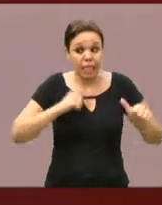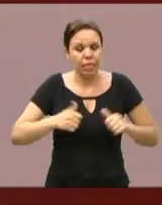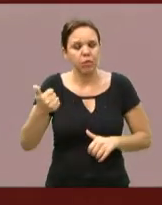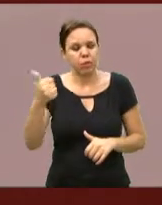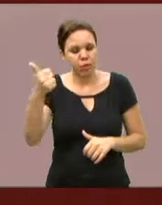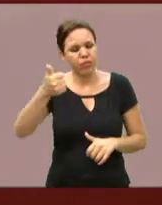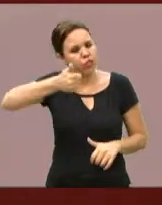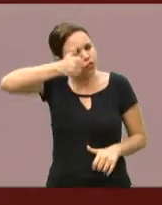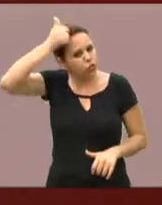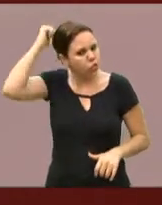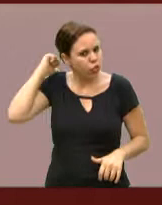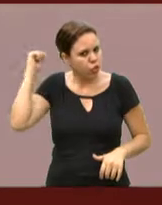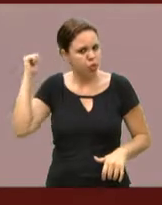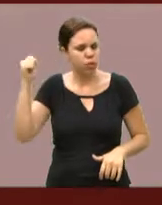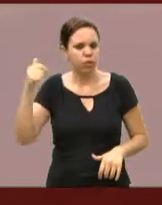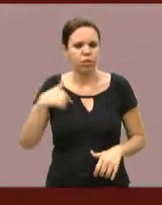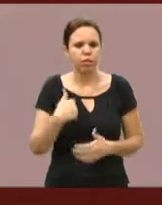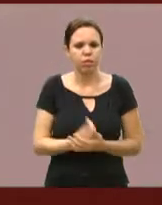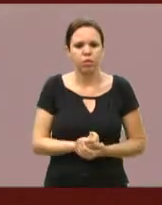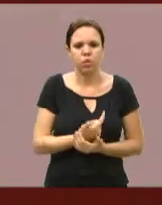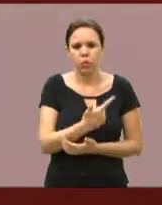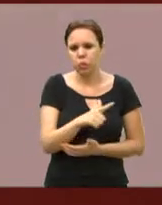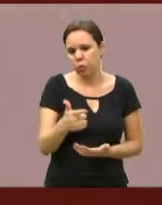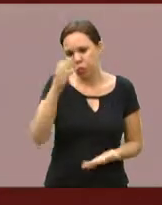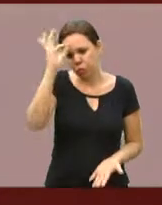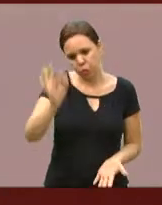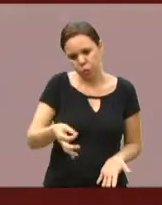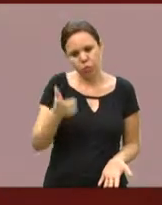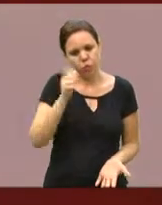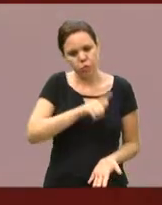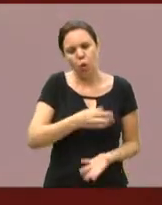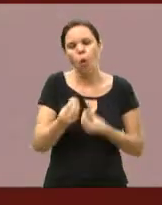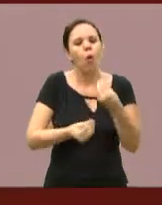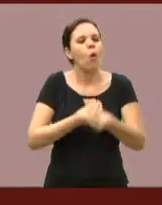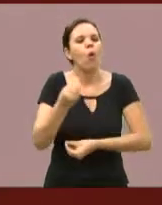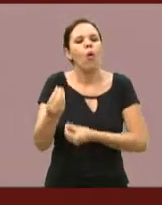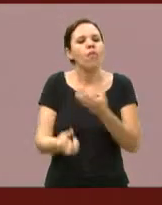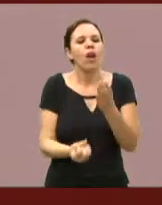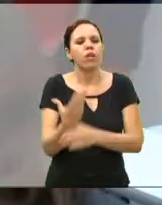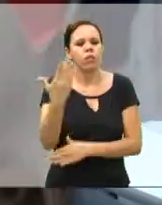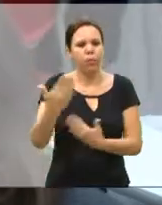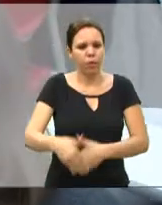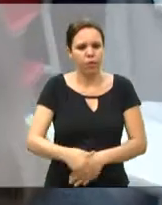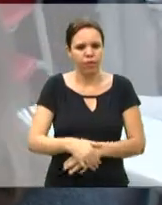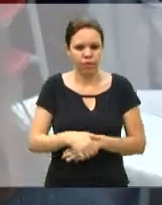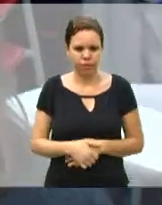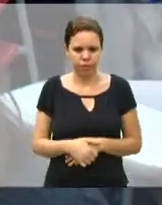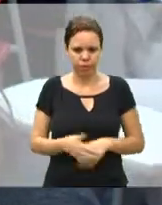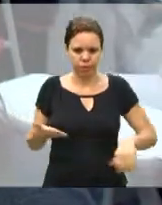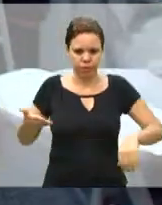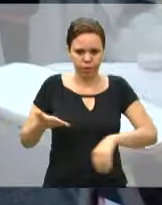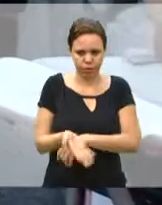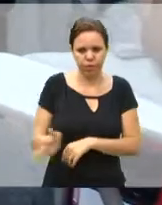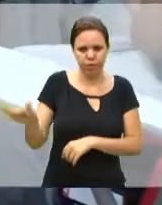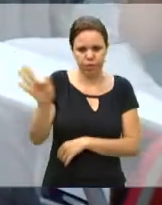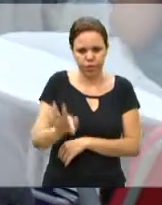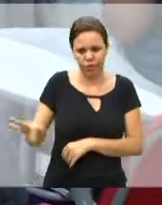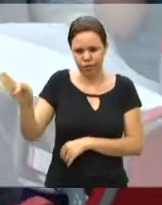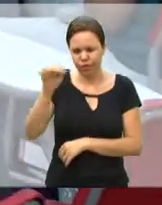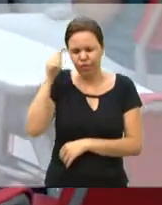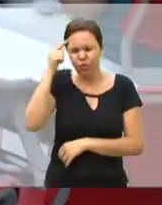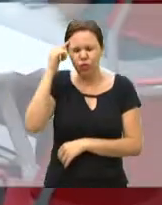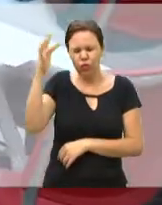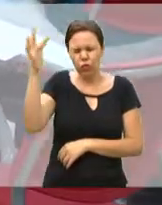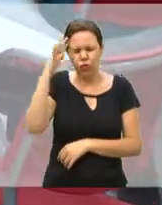presto vestibular, então eu não tenho tanta certeza sobre como vai ser a prova e tal. Entrar na faculdade dos sonhos é